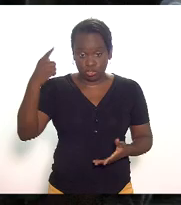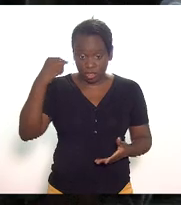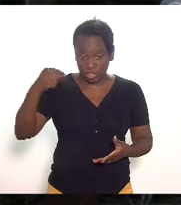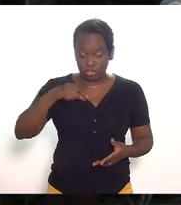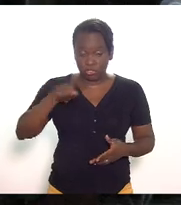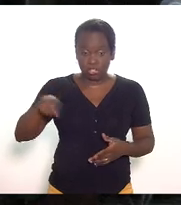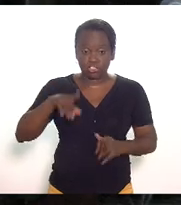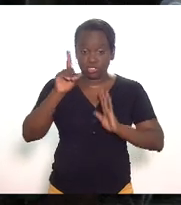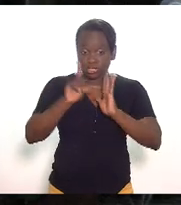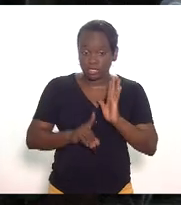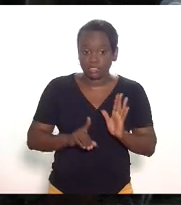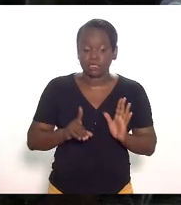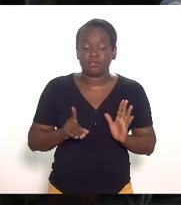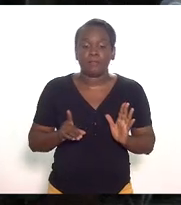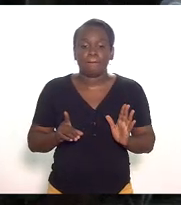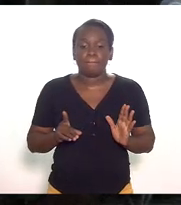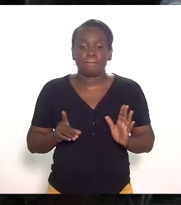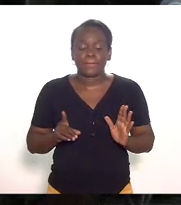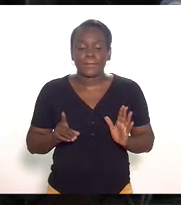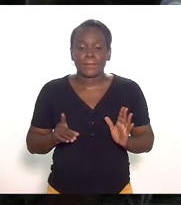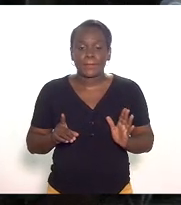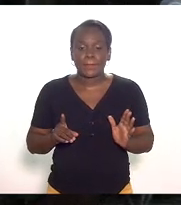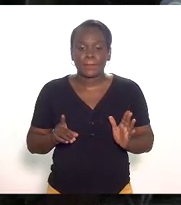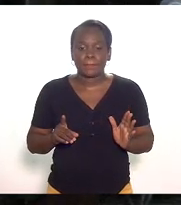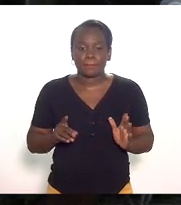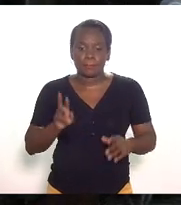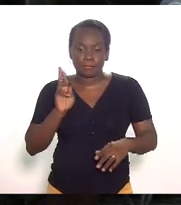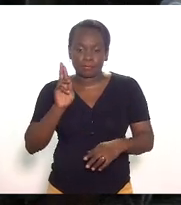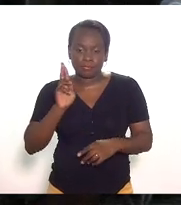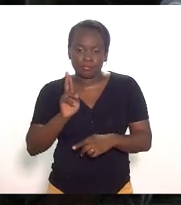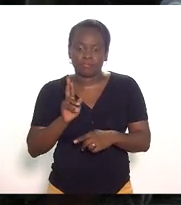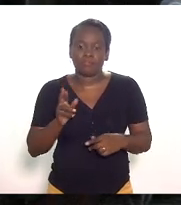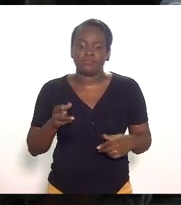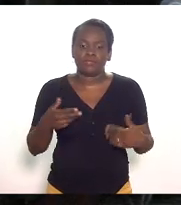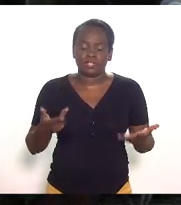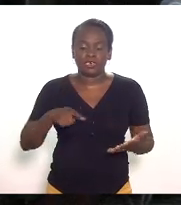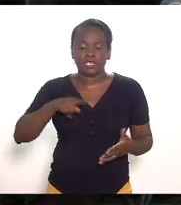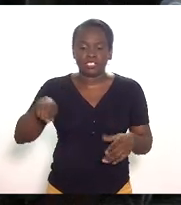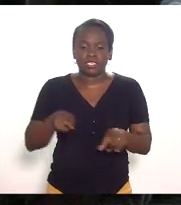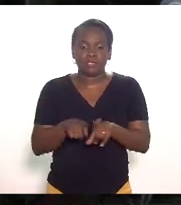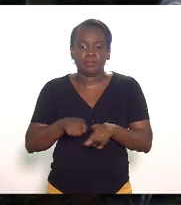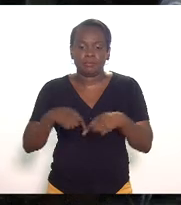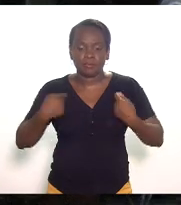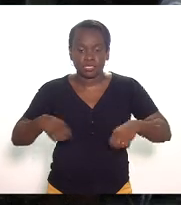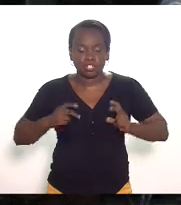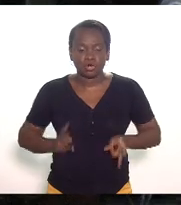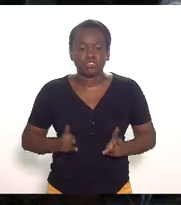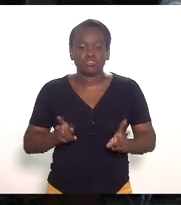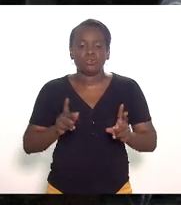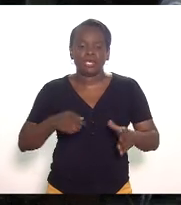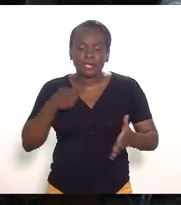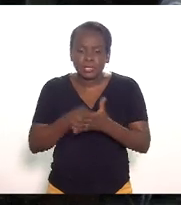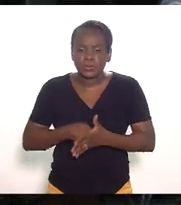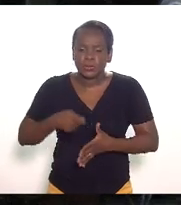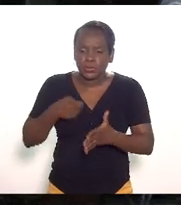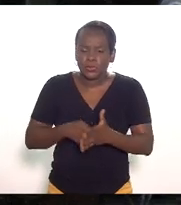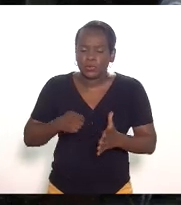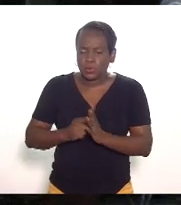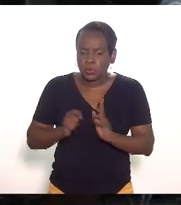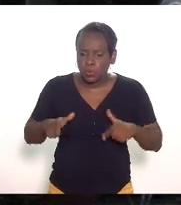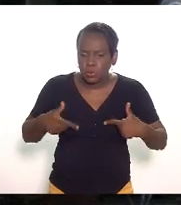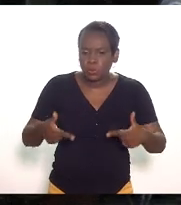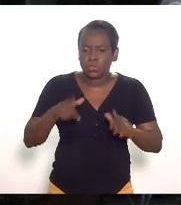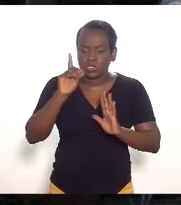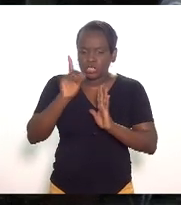o direito de representá-los, nós temos que continuar aí na árdua luta por